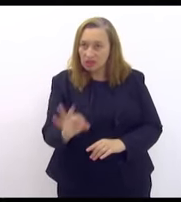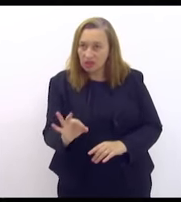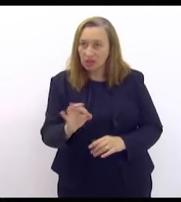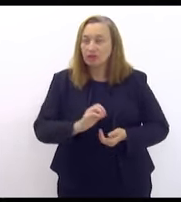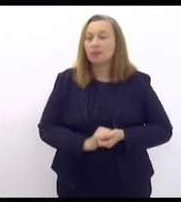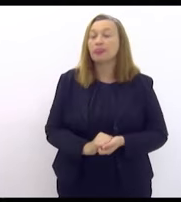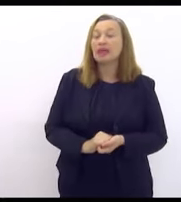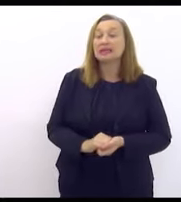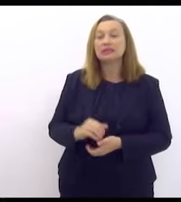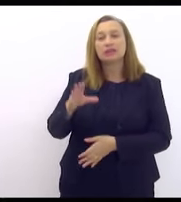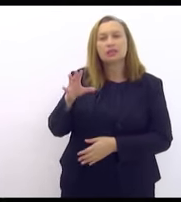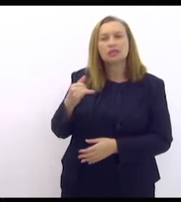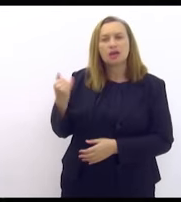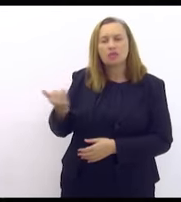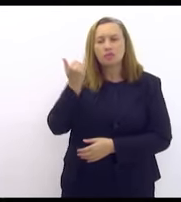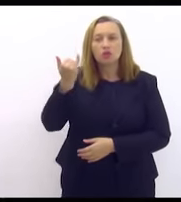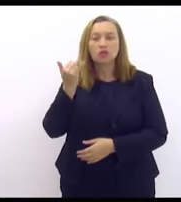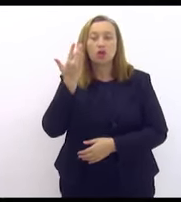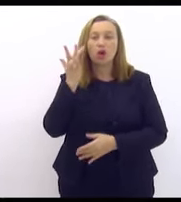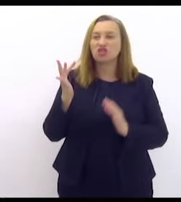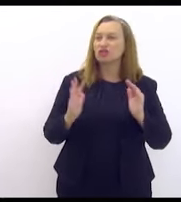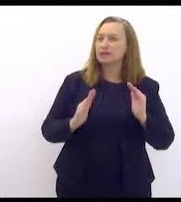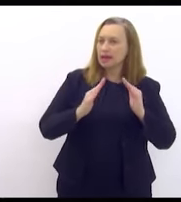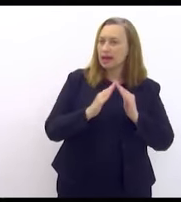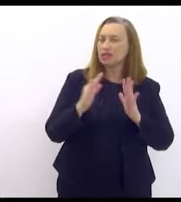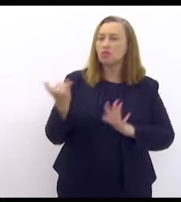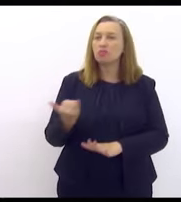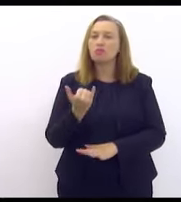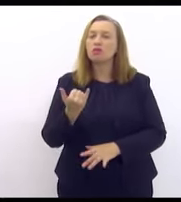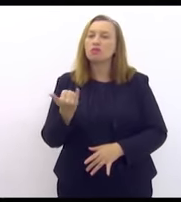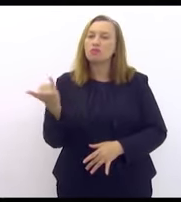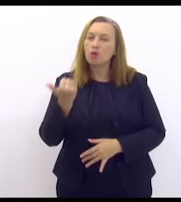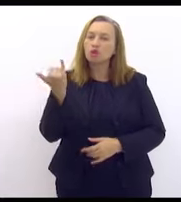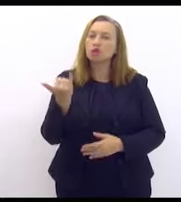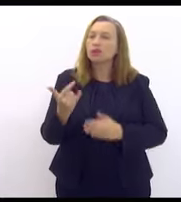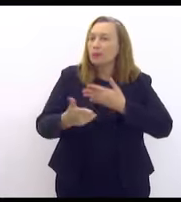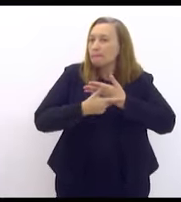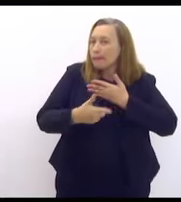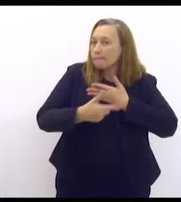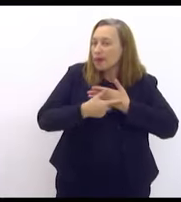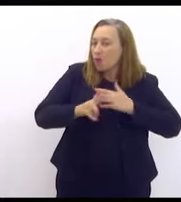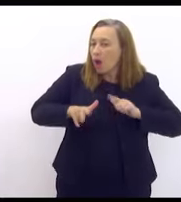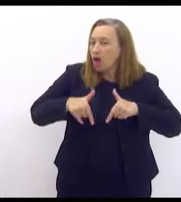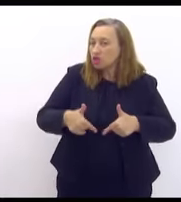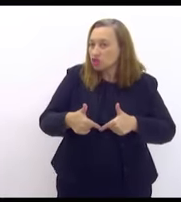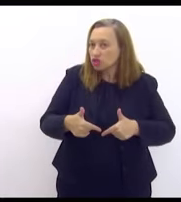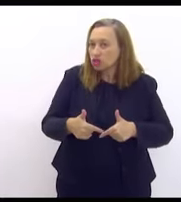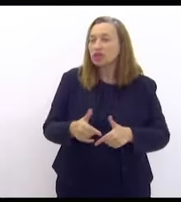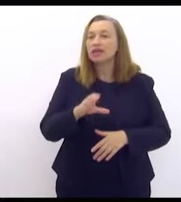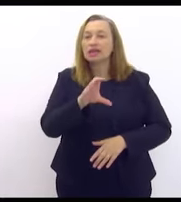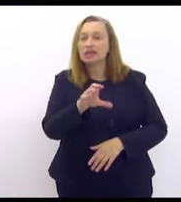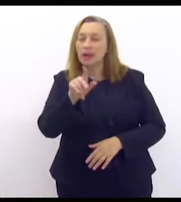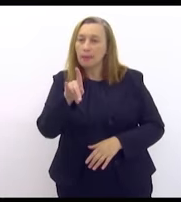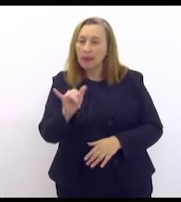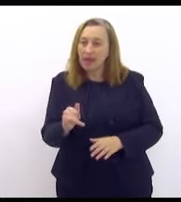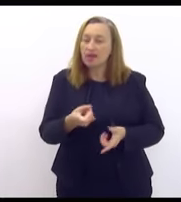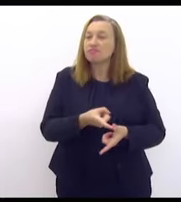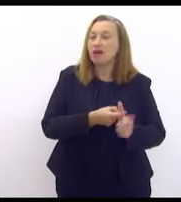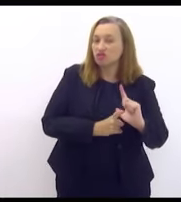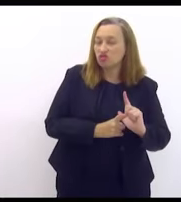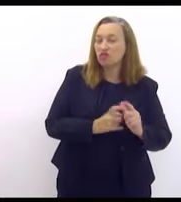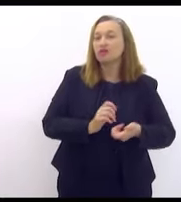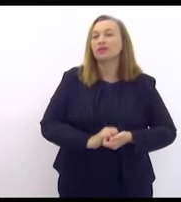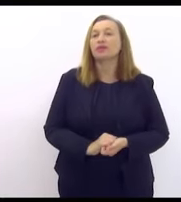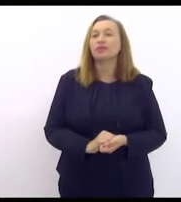fosse interessante, acho que essa casa tem um importante papel a fazer a partir da CPI, da dívida,